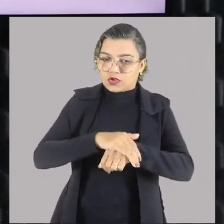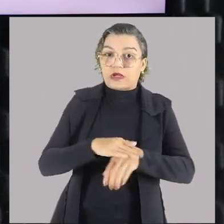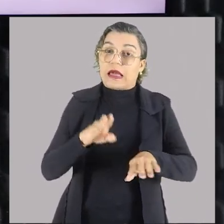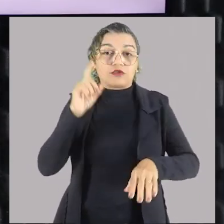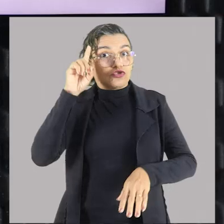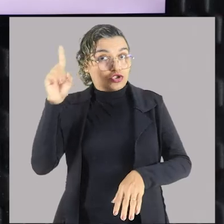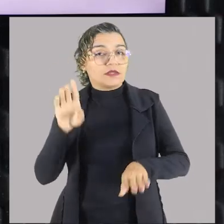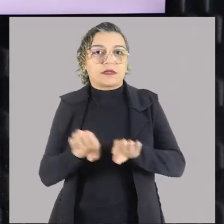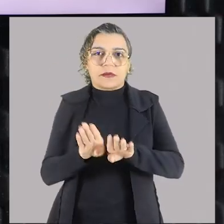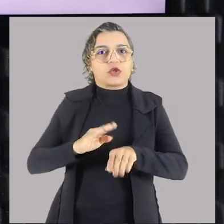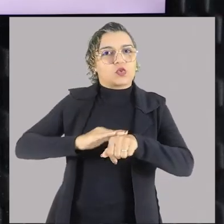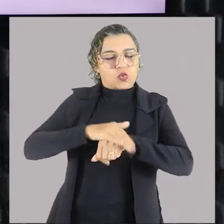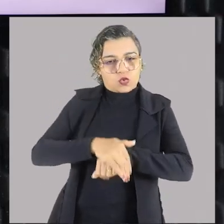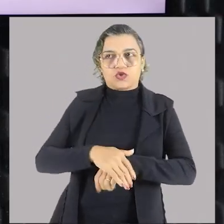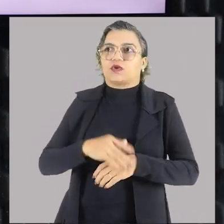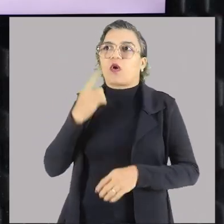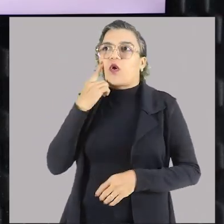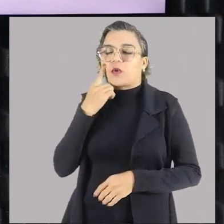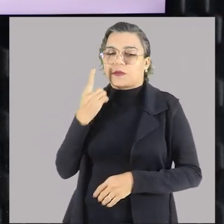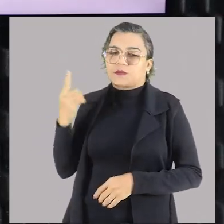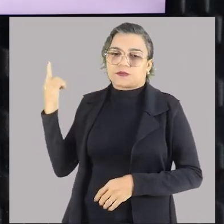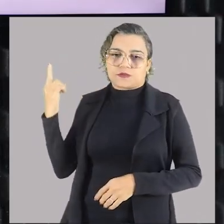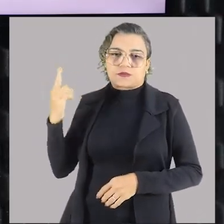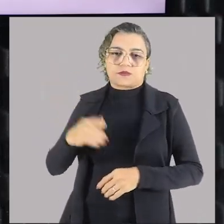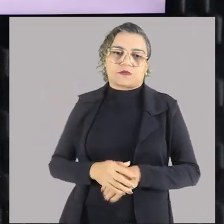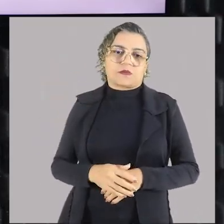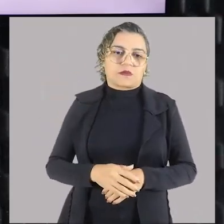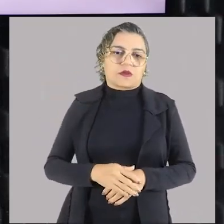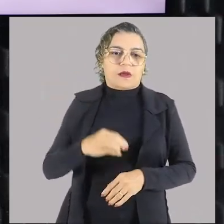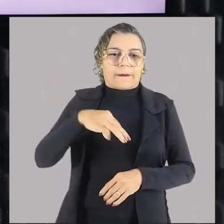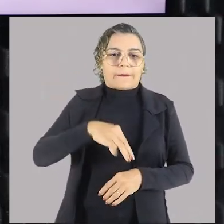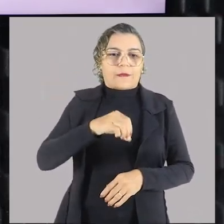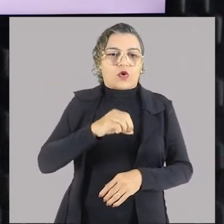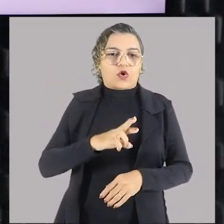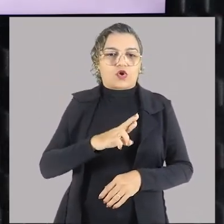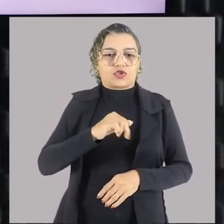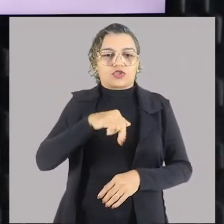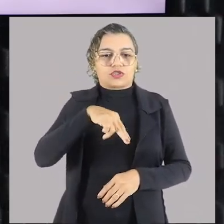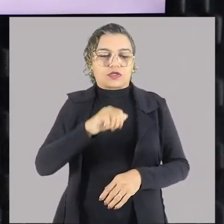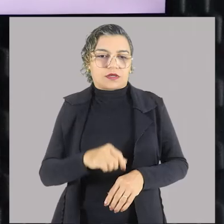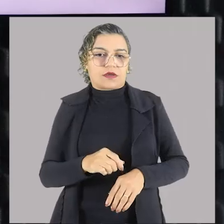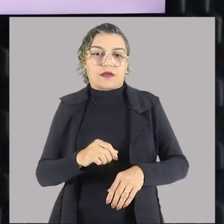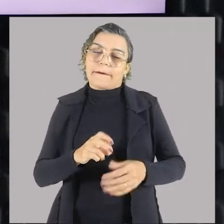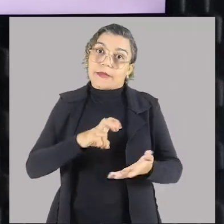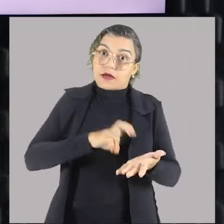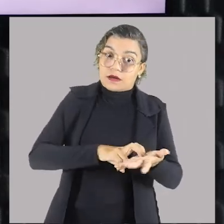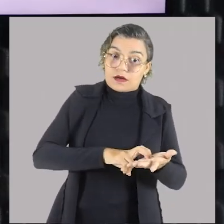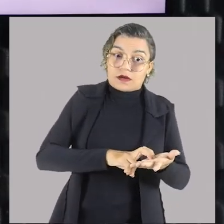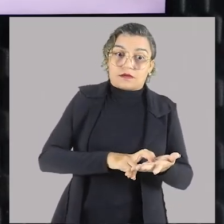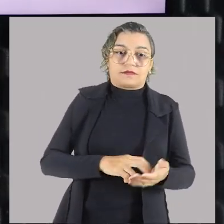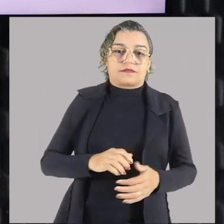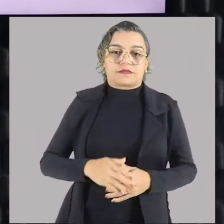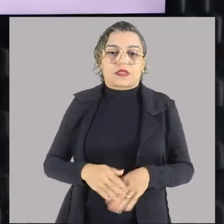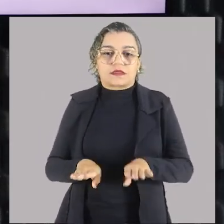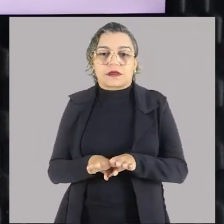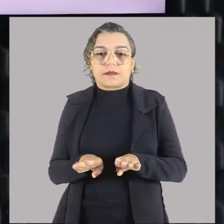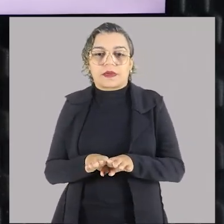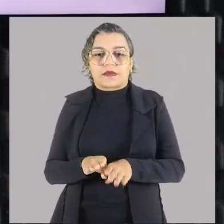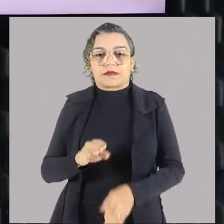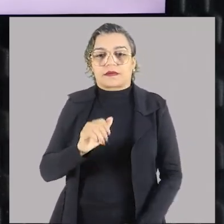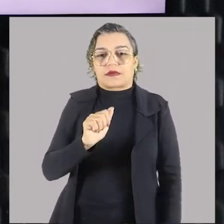períodos. Então, nós temos morning, que é a parte da manhã, afternoon, que é a parte da tarde. E aí, nós vamos